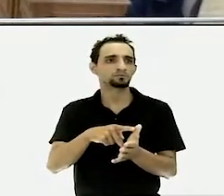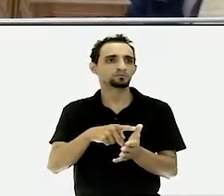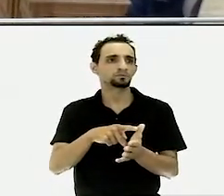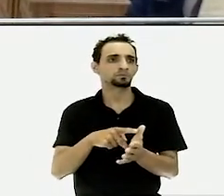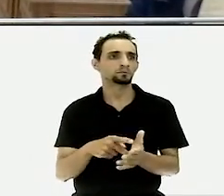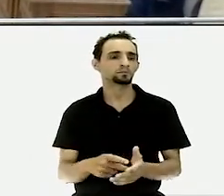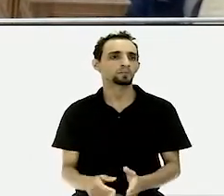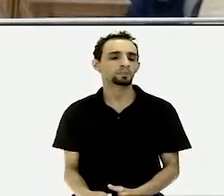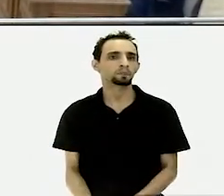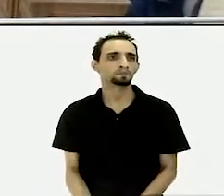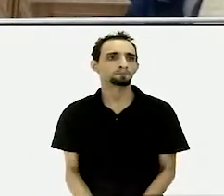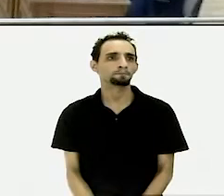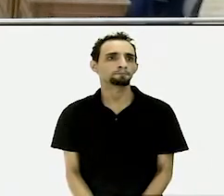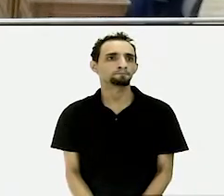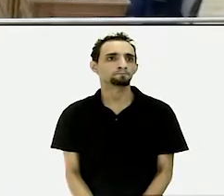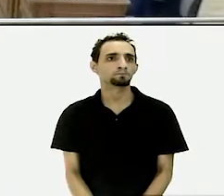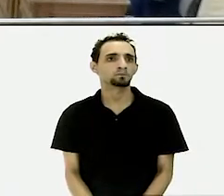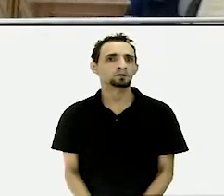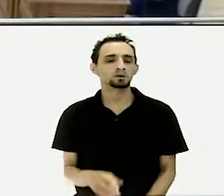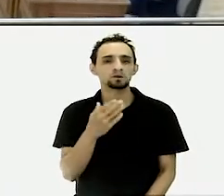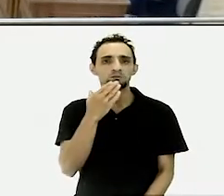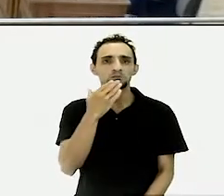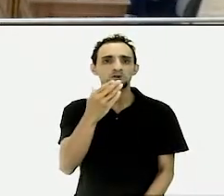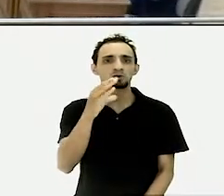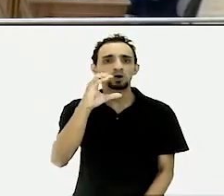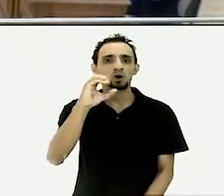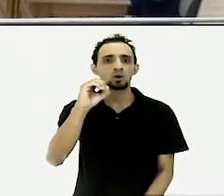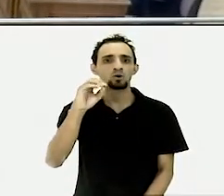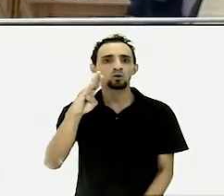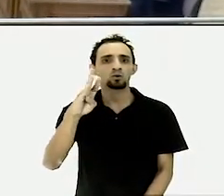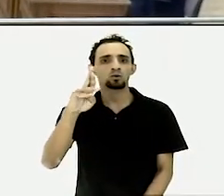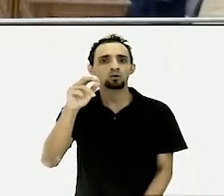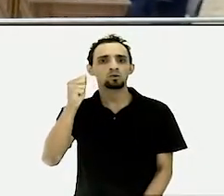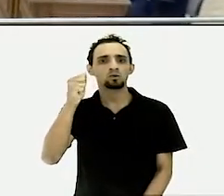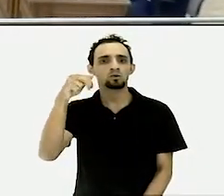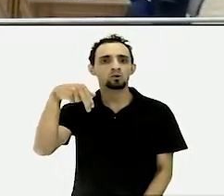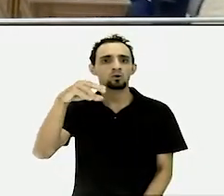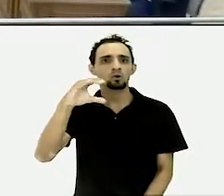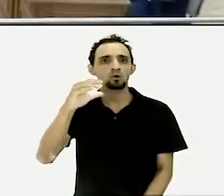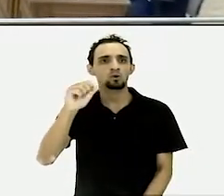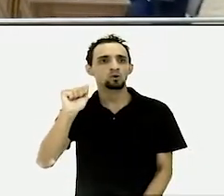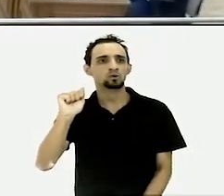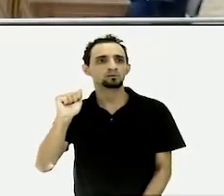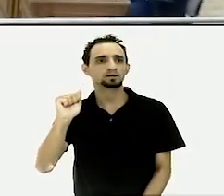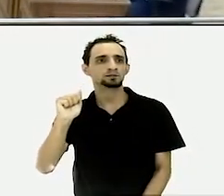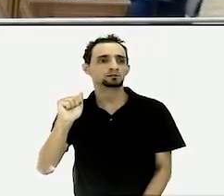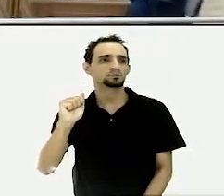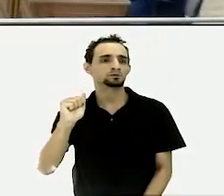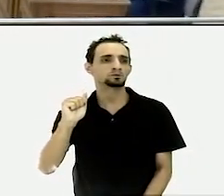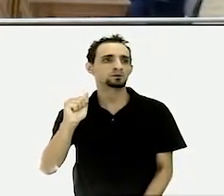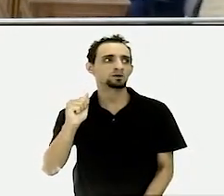licitação, né, Jorge? E uma cobrança de que entrasse mais gente. Até concordo e